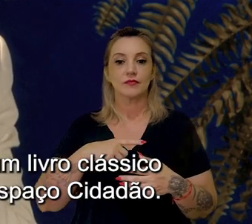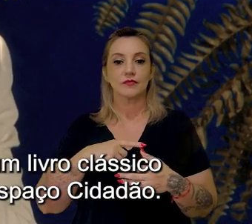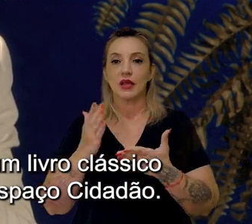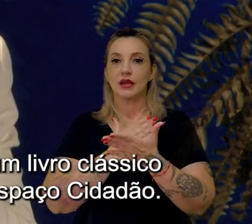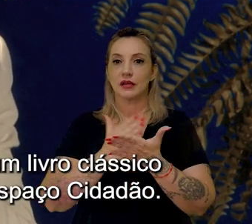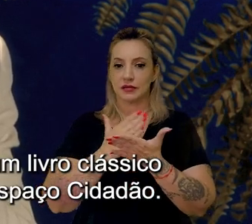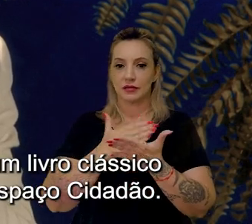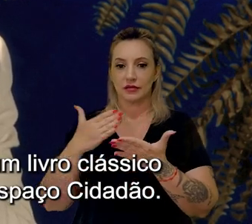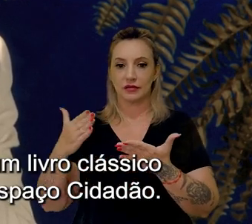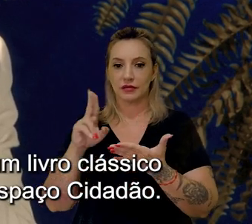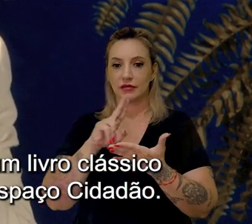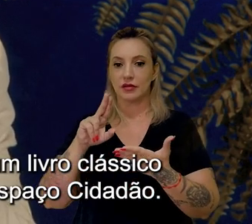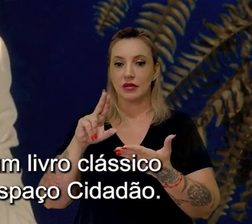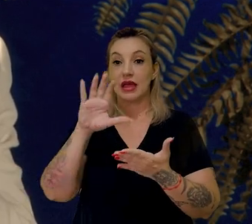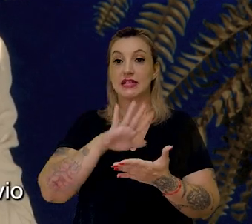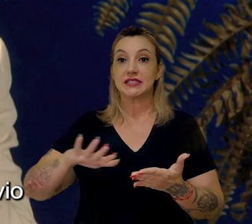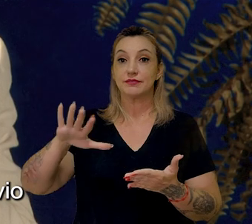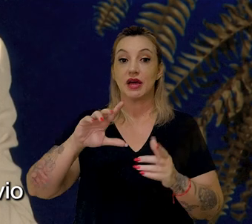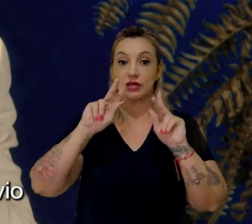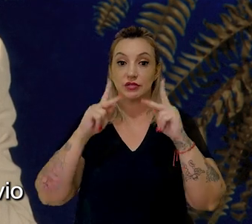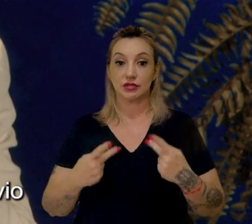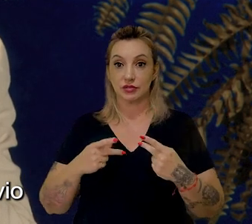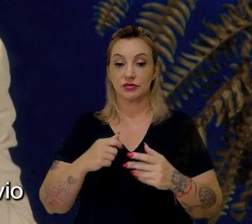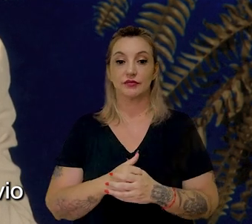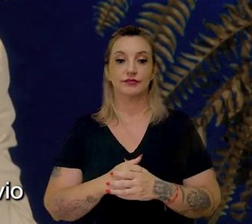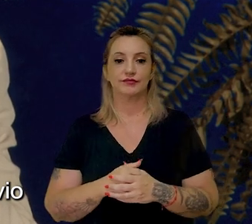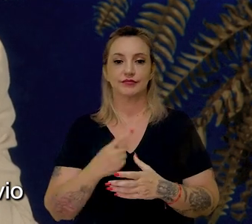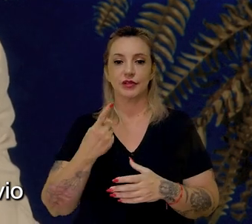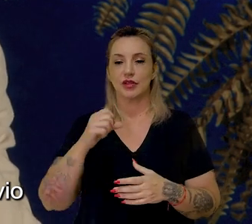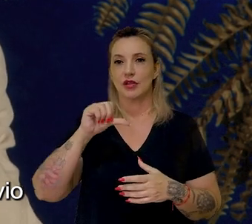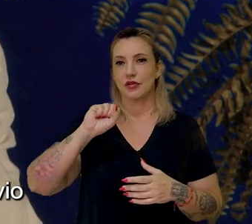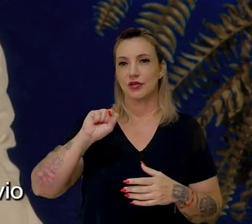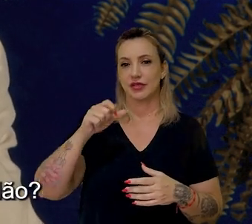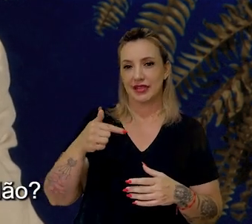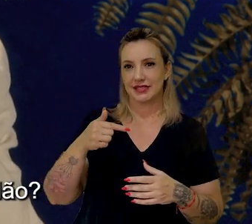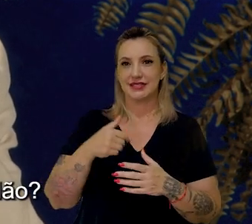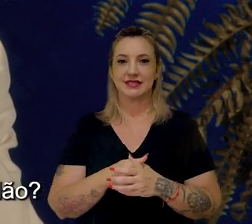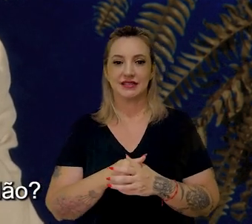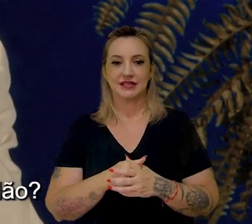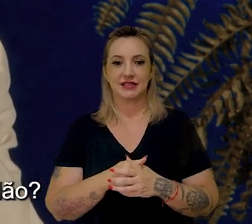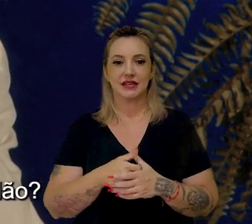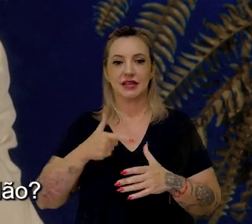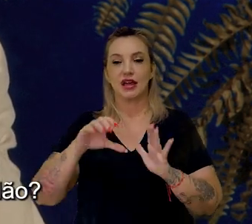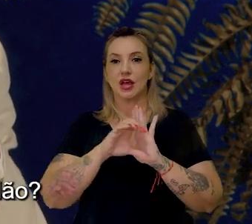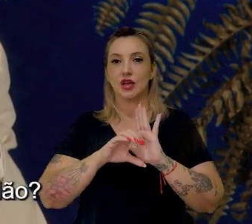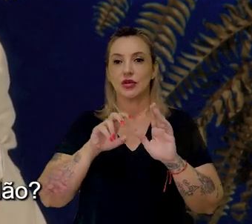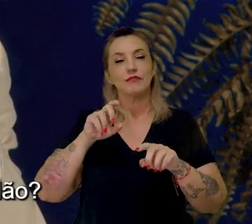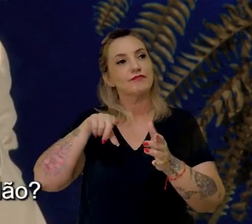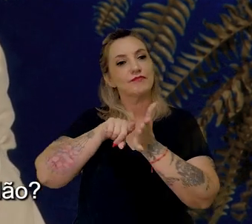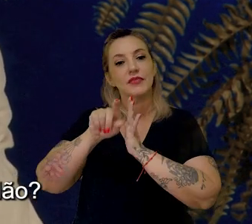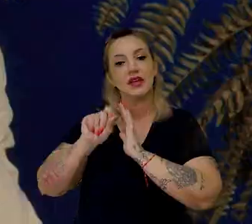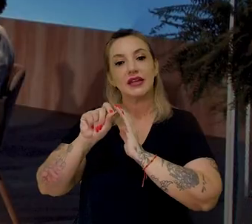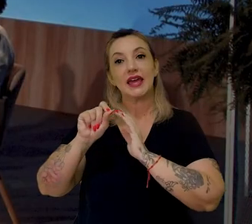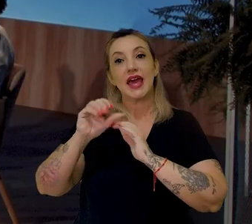livro clássico que chama-se o espao do cidadão Prof Milton Santos de 87 prévio ali a constituinte onde ele fez uma pergunta